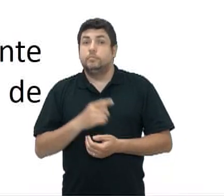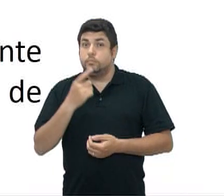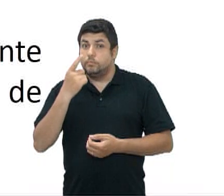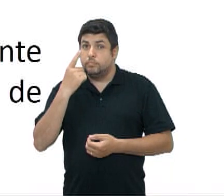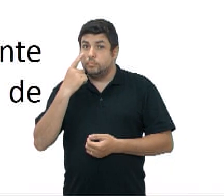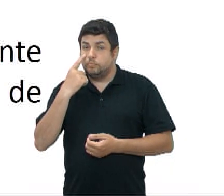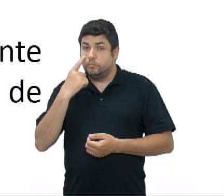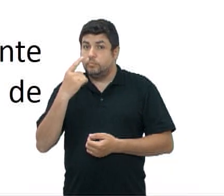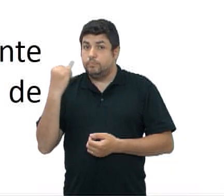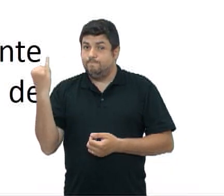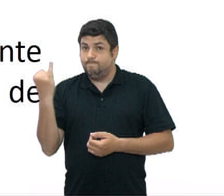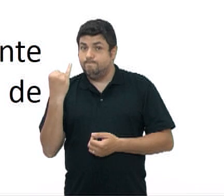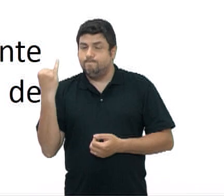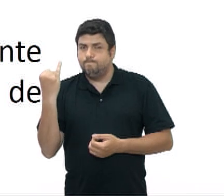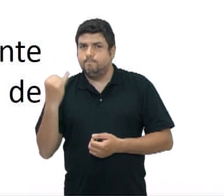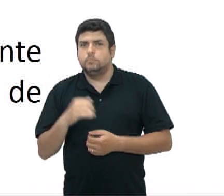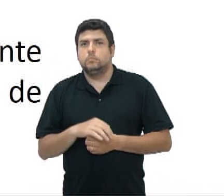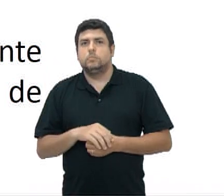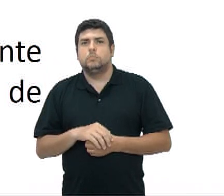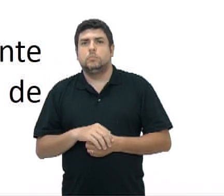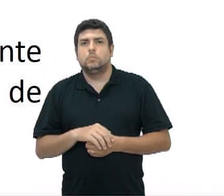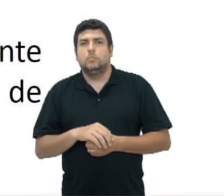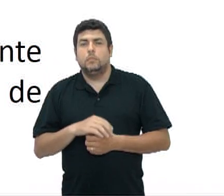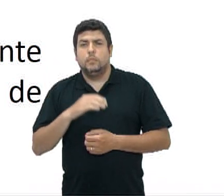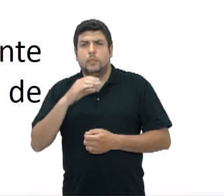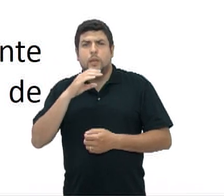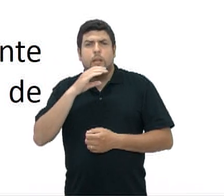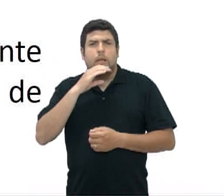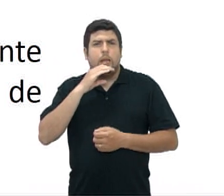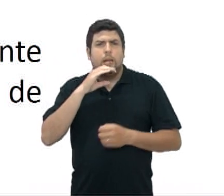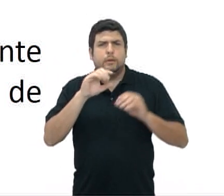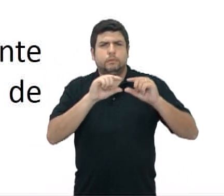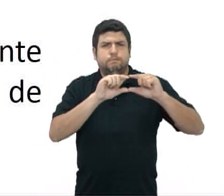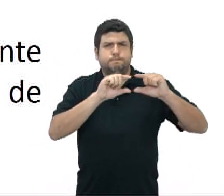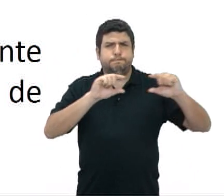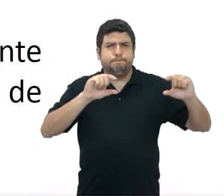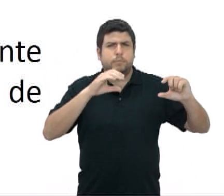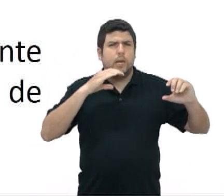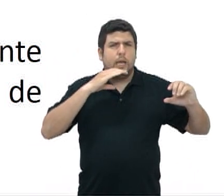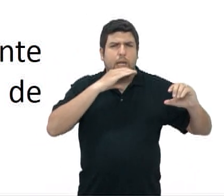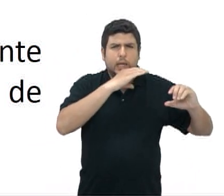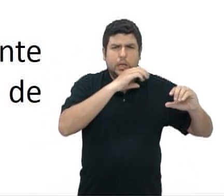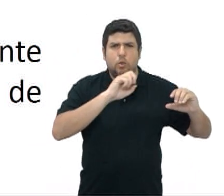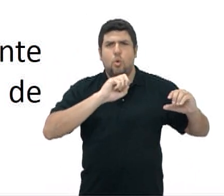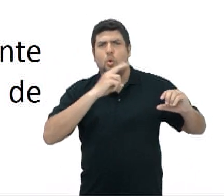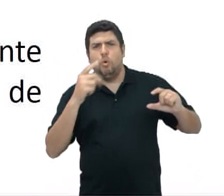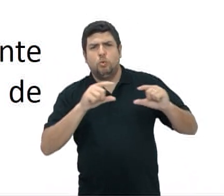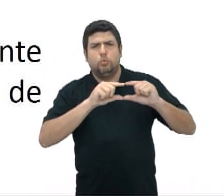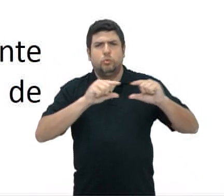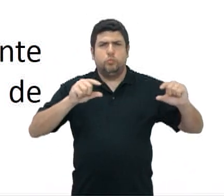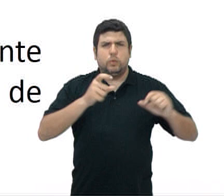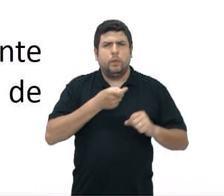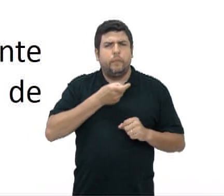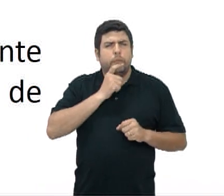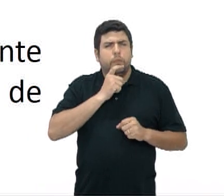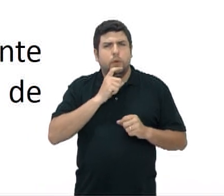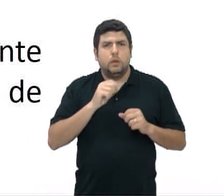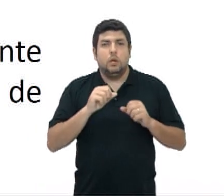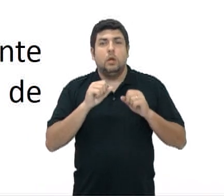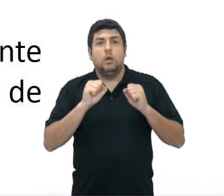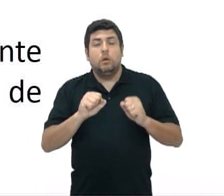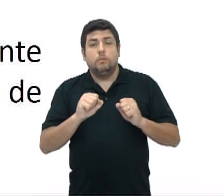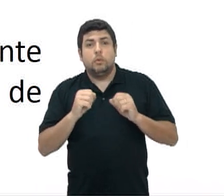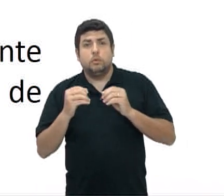importante. Tanto a fonte quente quanto a fonte fria podem ser representados em forma de temperatura